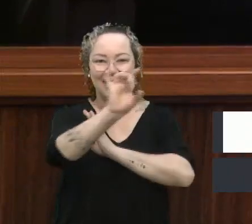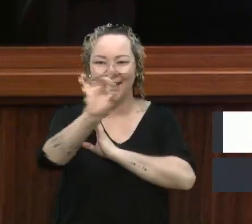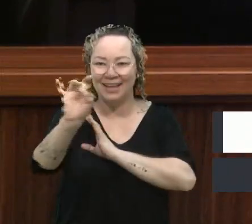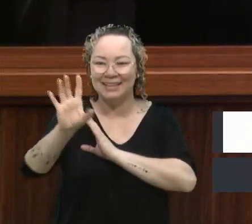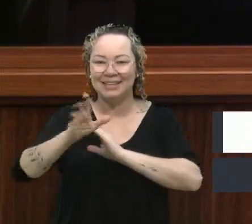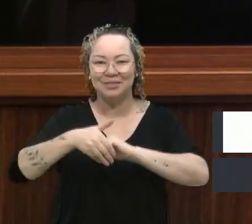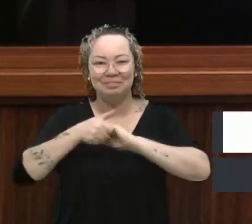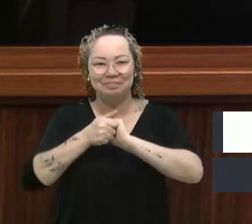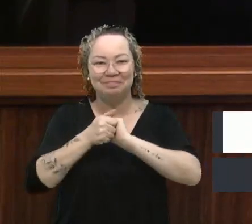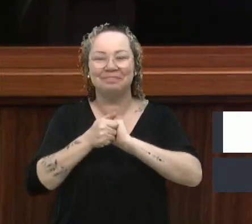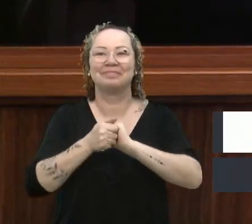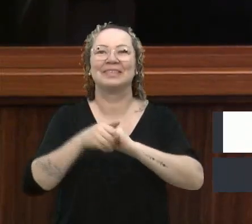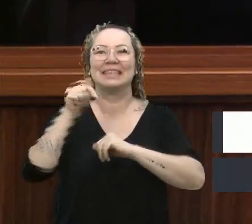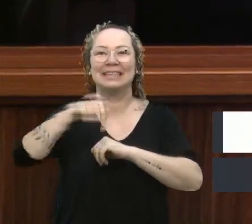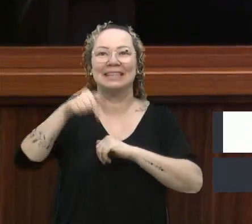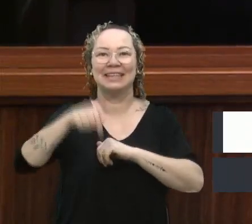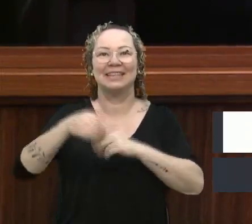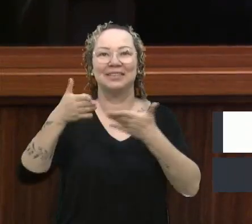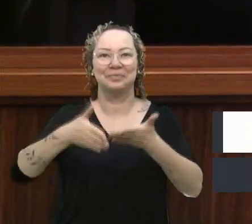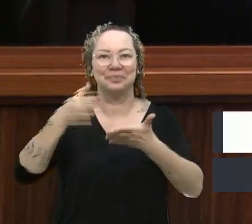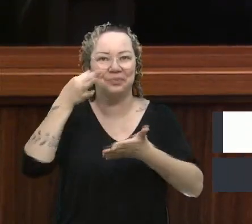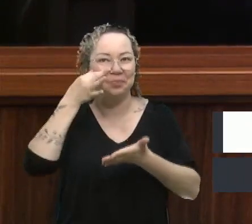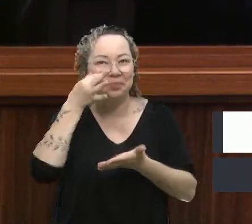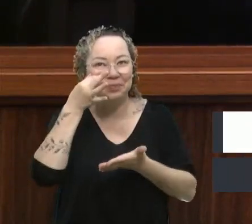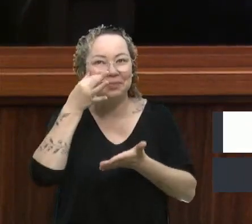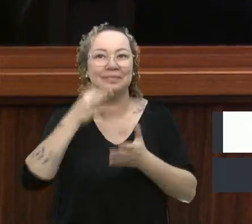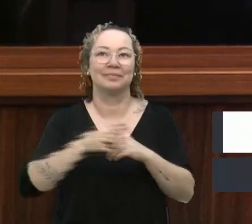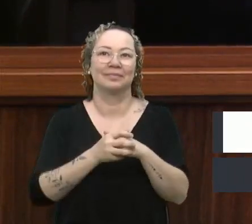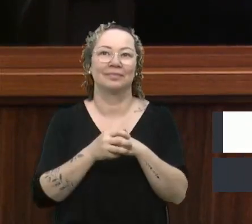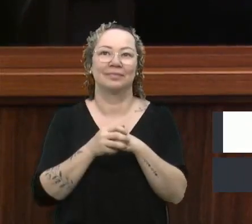vocês que está aqui hoje.